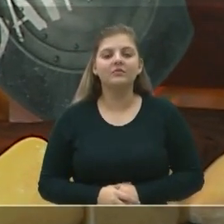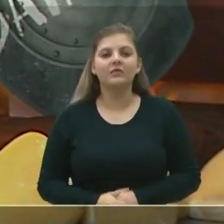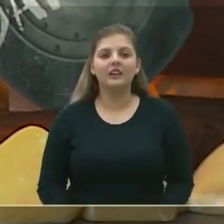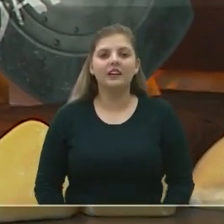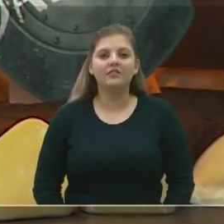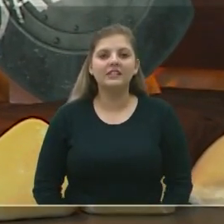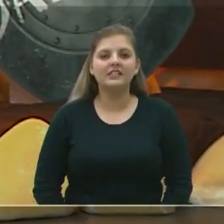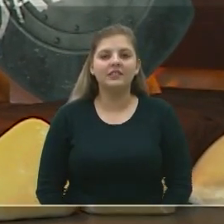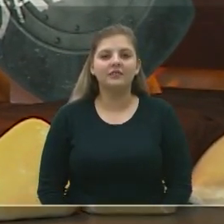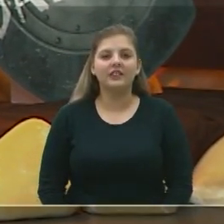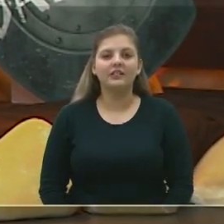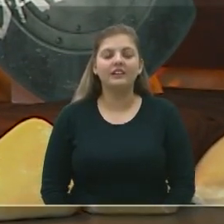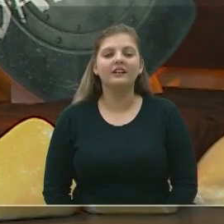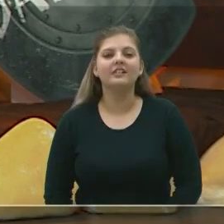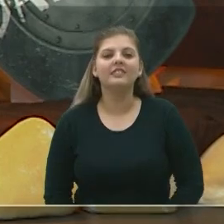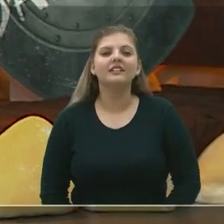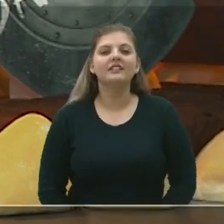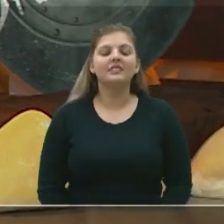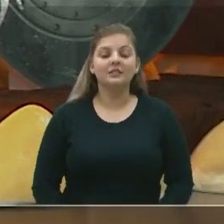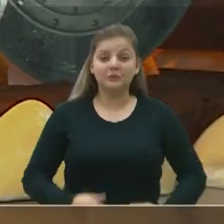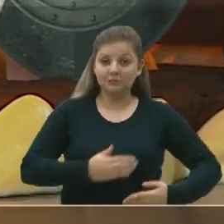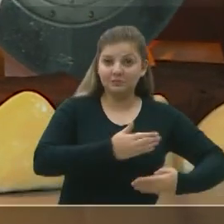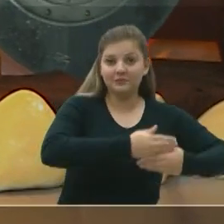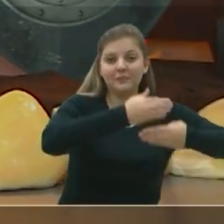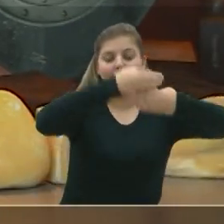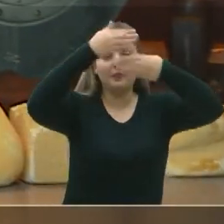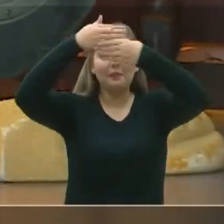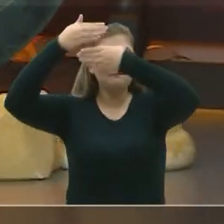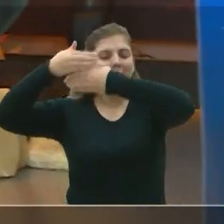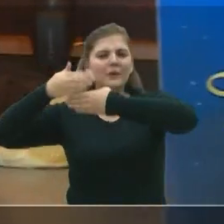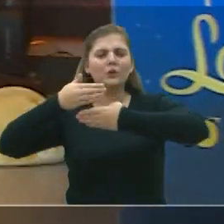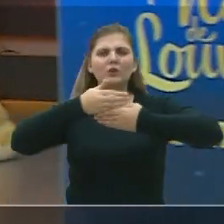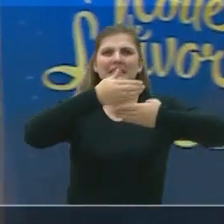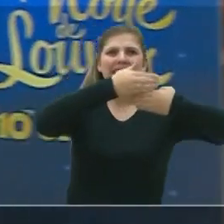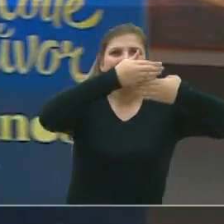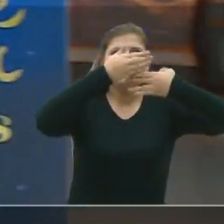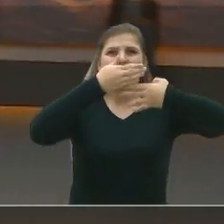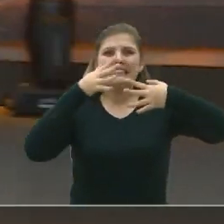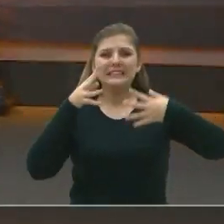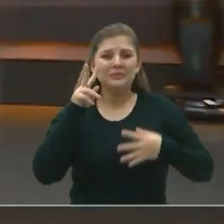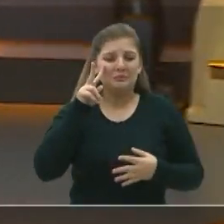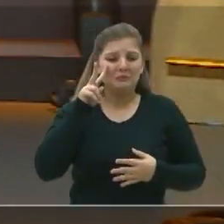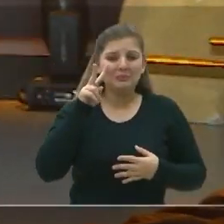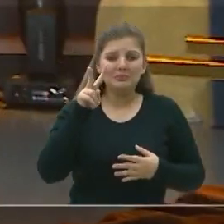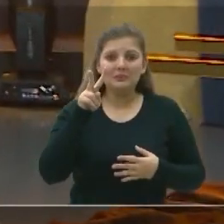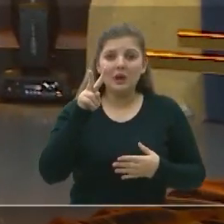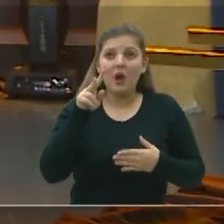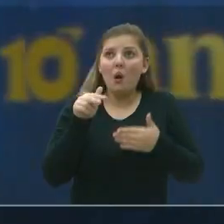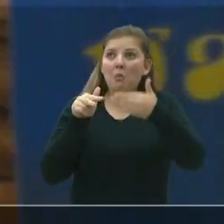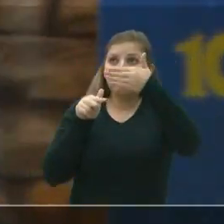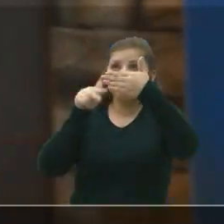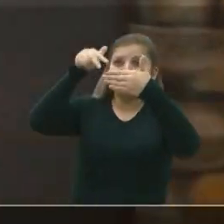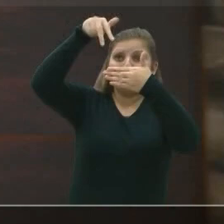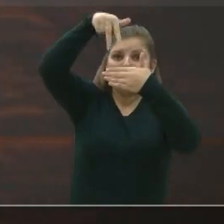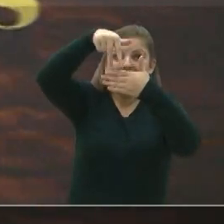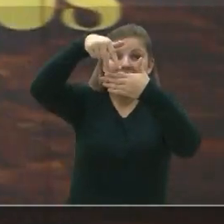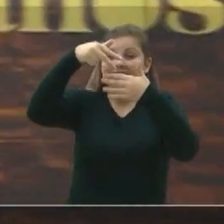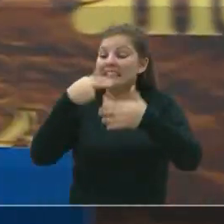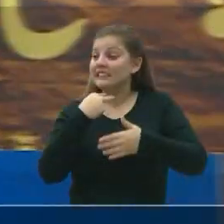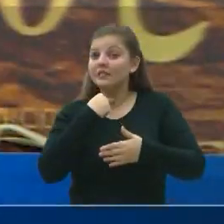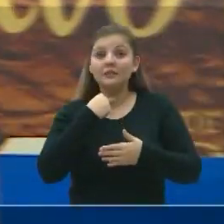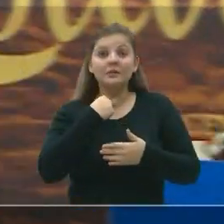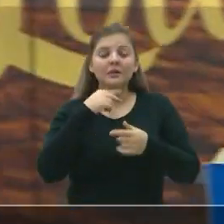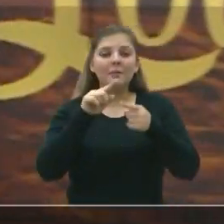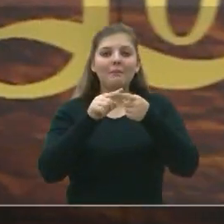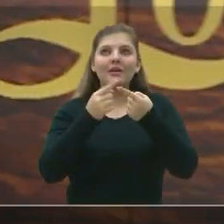muros altíssimos, muralhas altíssimas, intransponíveis humanamente falando, mas do